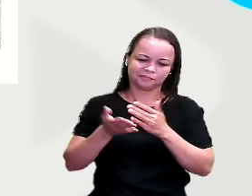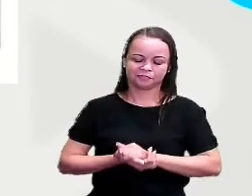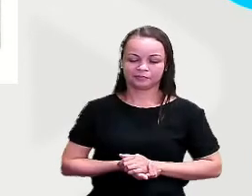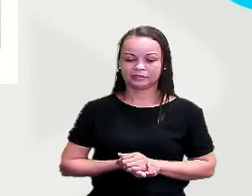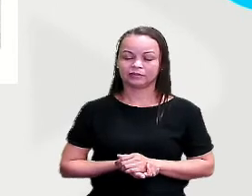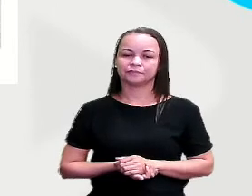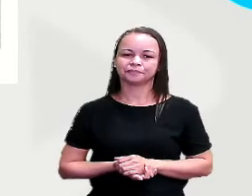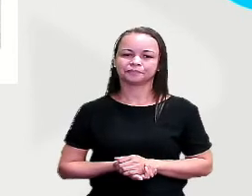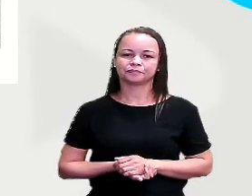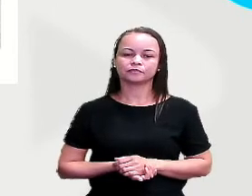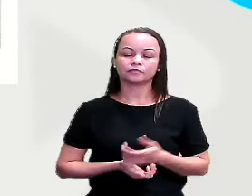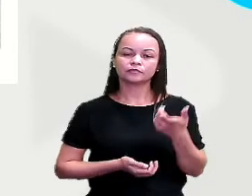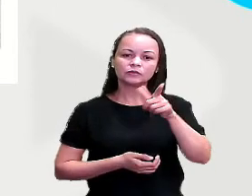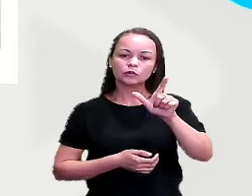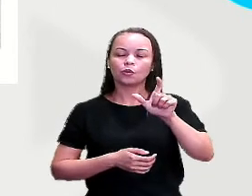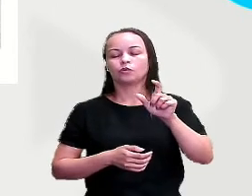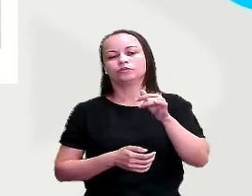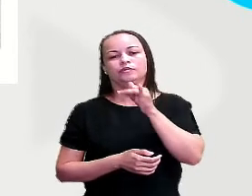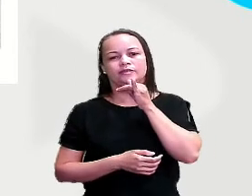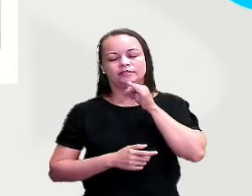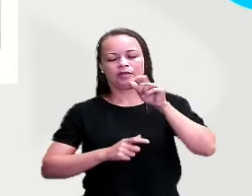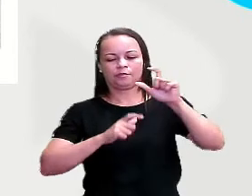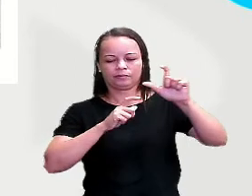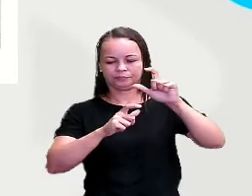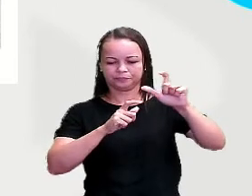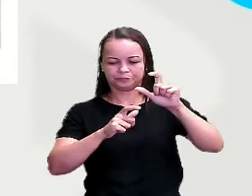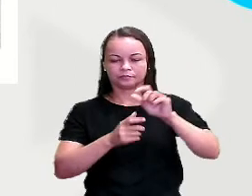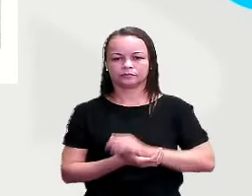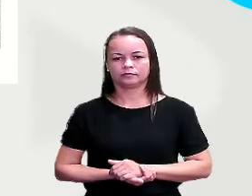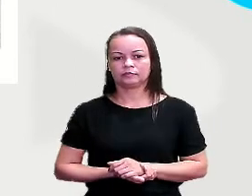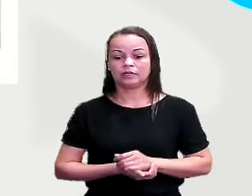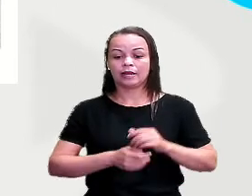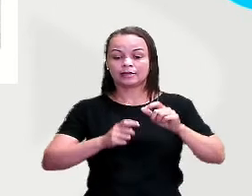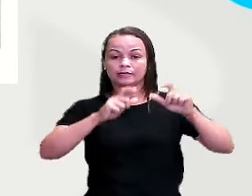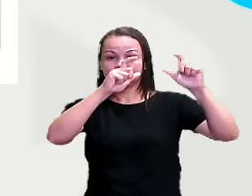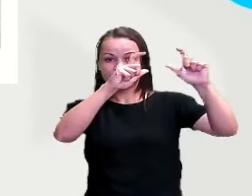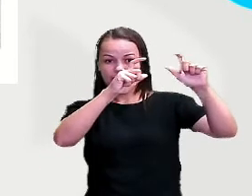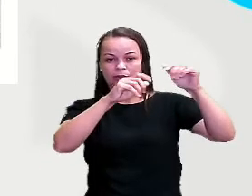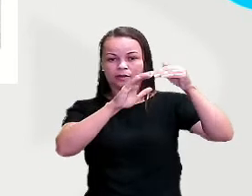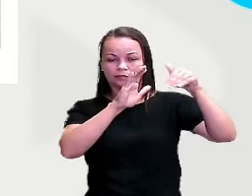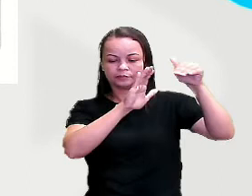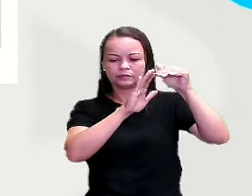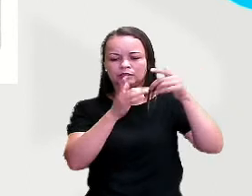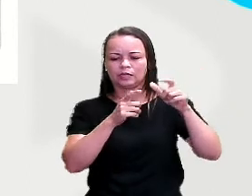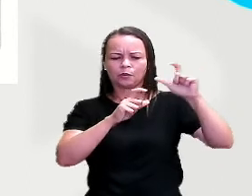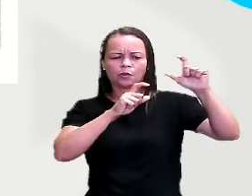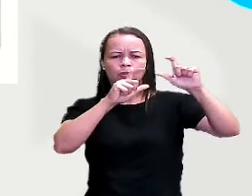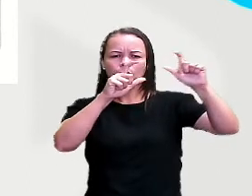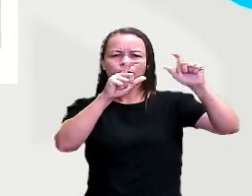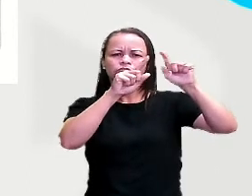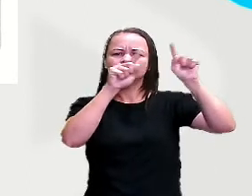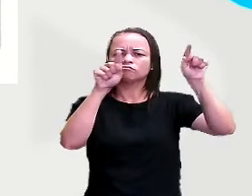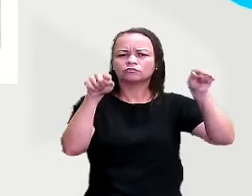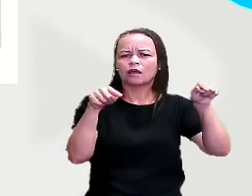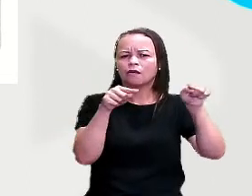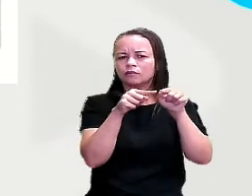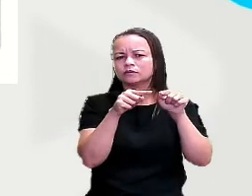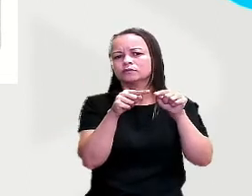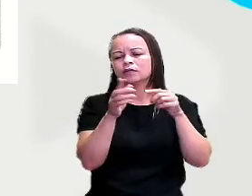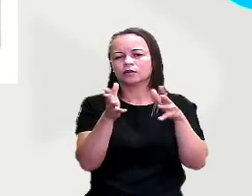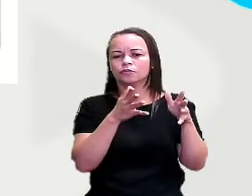Temos aqui mais dois exemplos de tirinha. Então, na tirinha lá de cima, ó, temos apenas um quadrinho, um retângulo, que